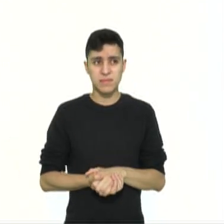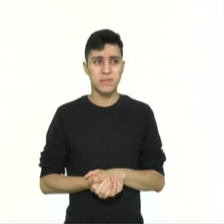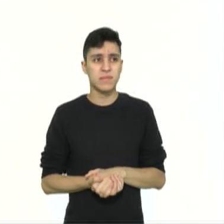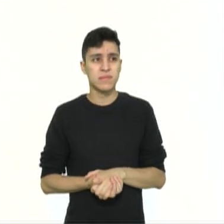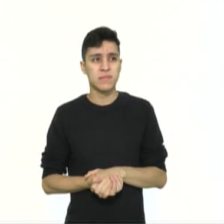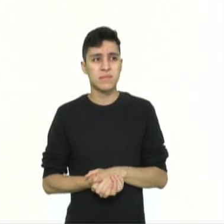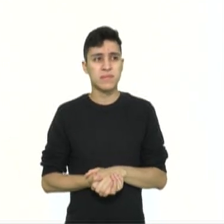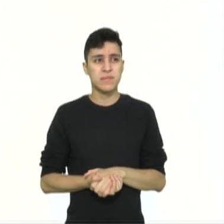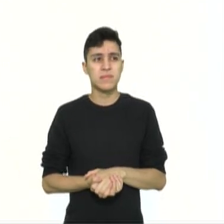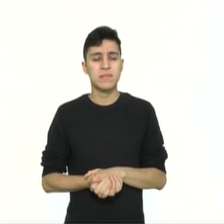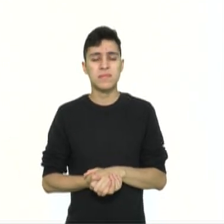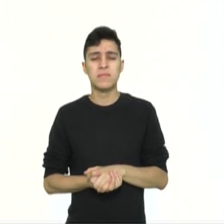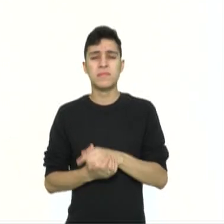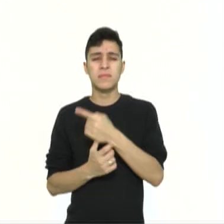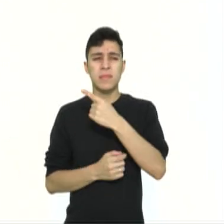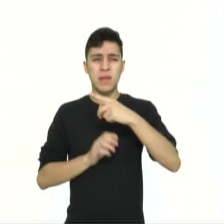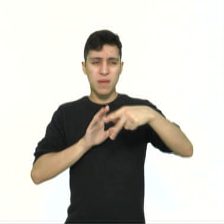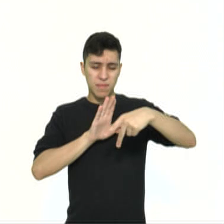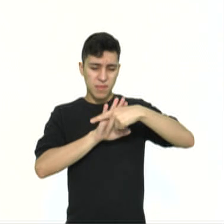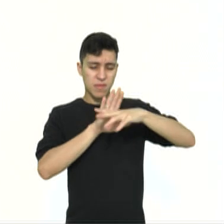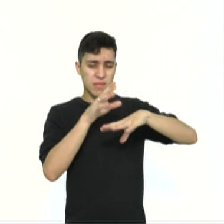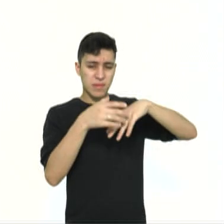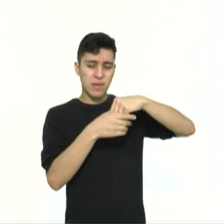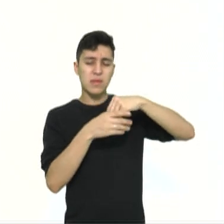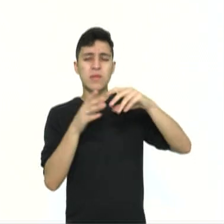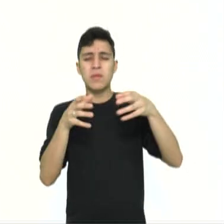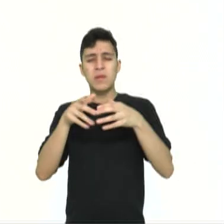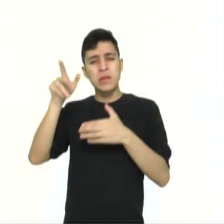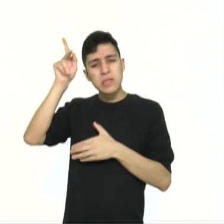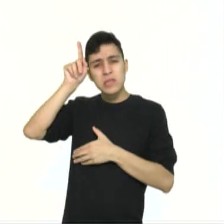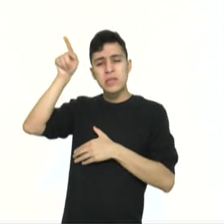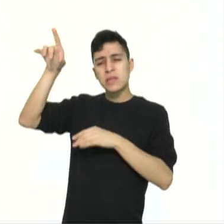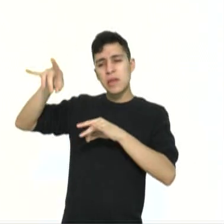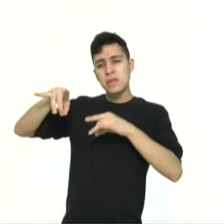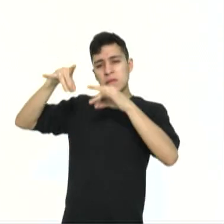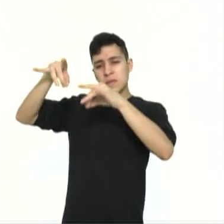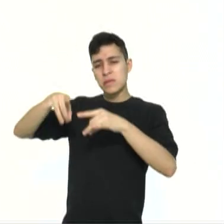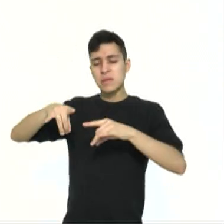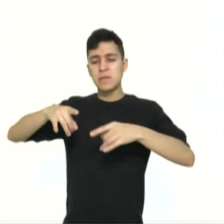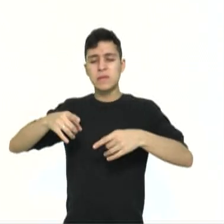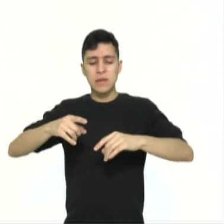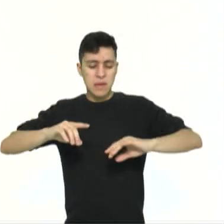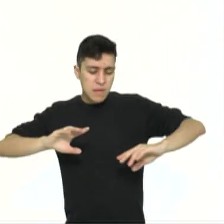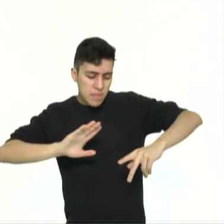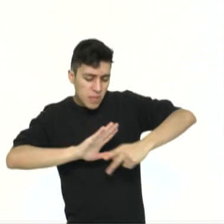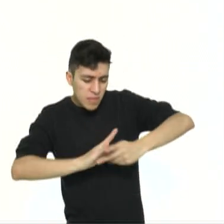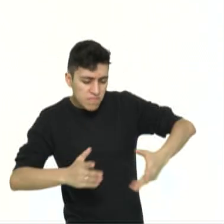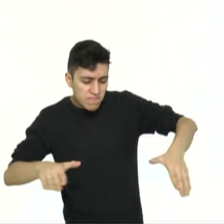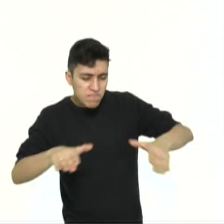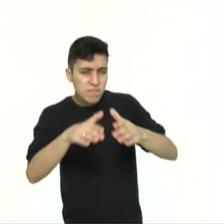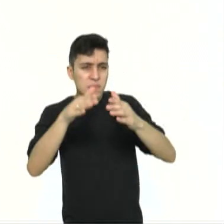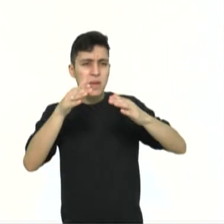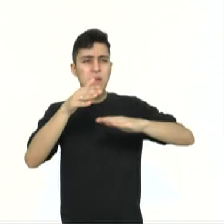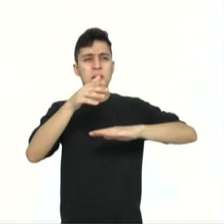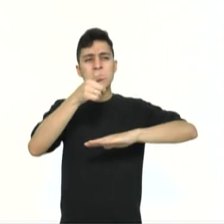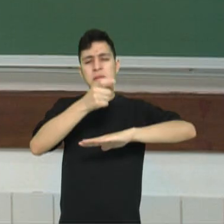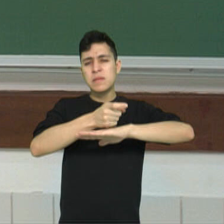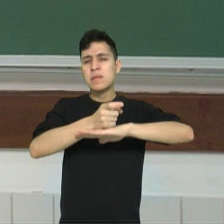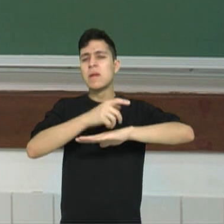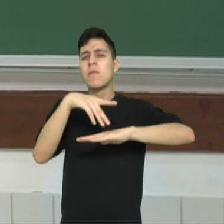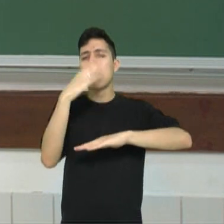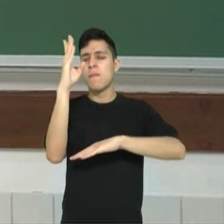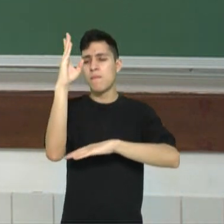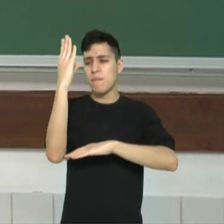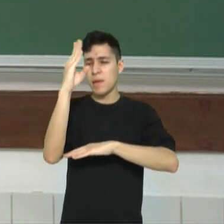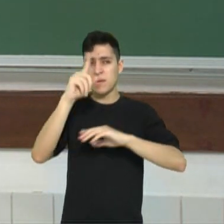Didgeridoo. Um instrumento aborígene australiano, é feito de madeira, onde a embocadura é na parte menor. Aqui